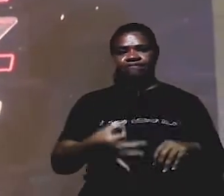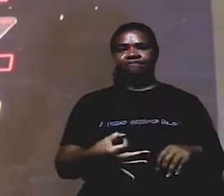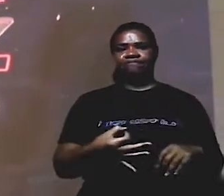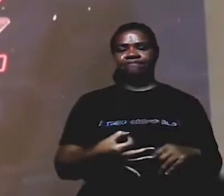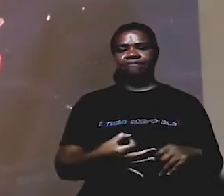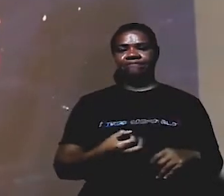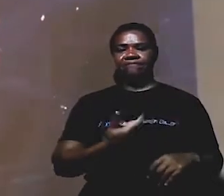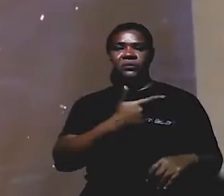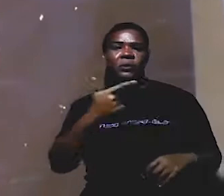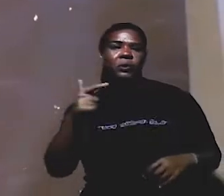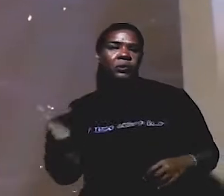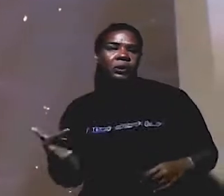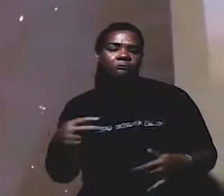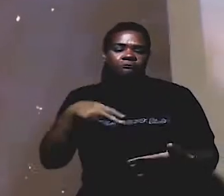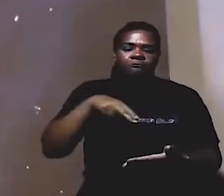Insegurança.